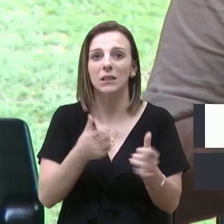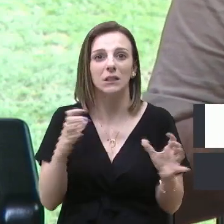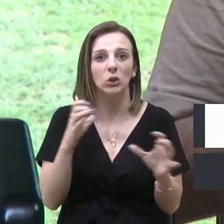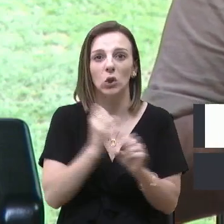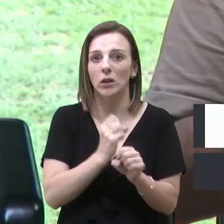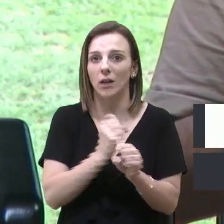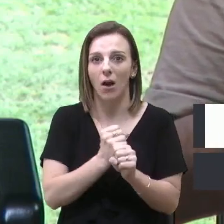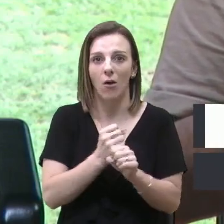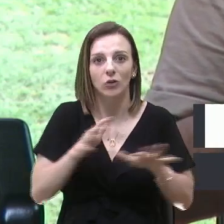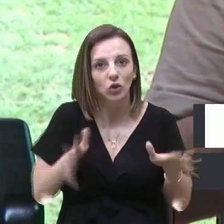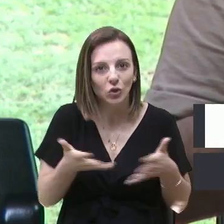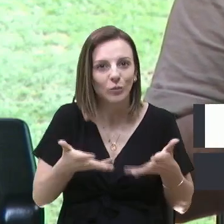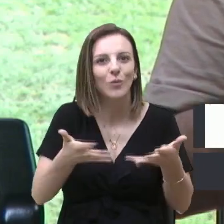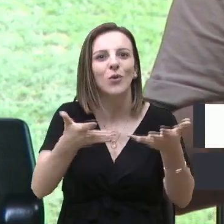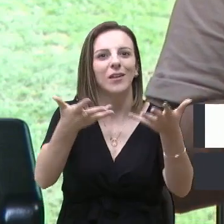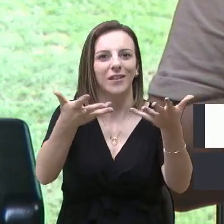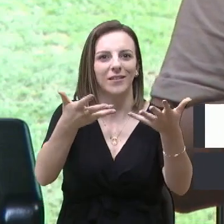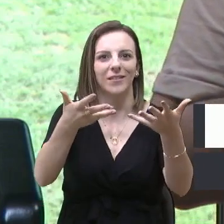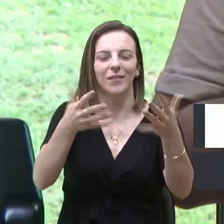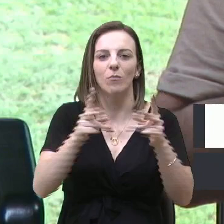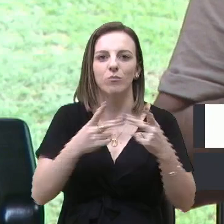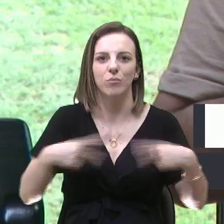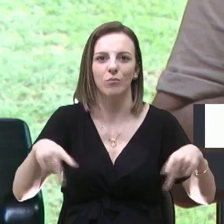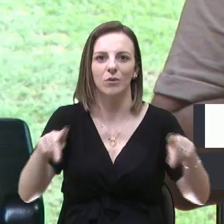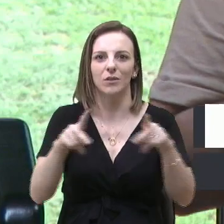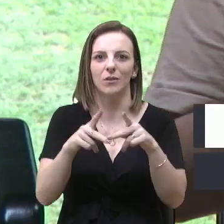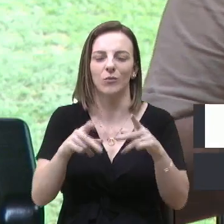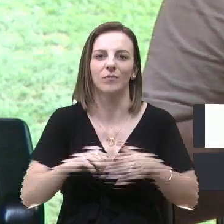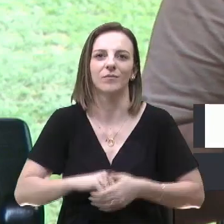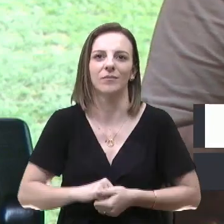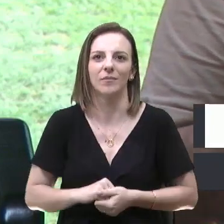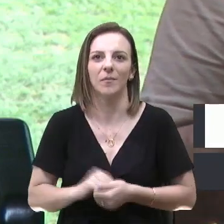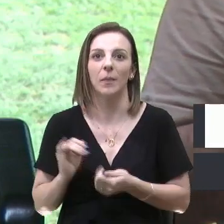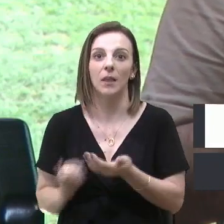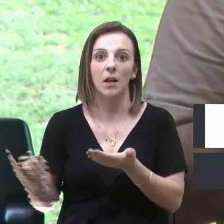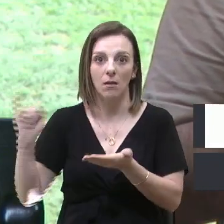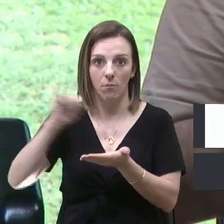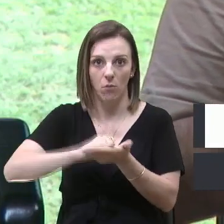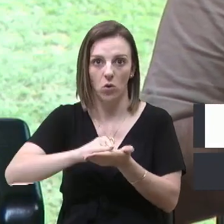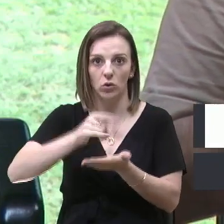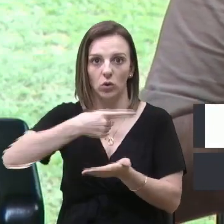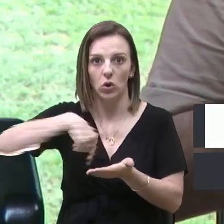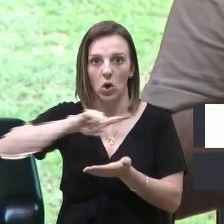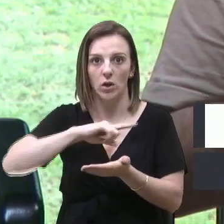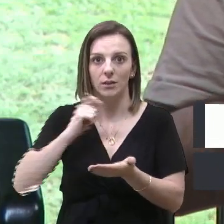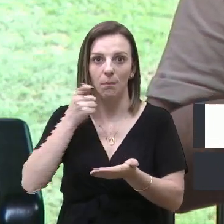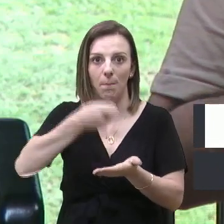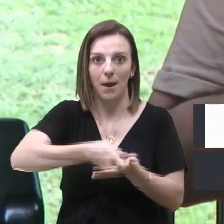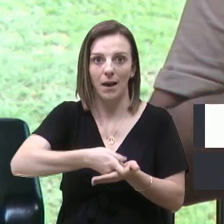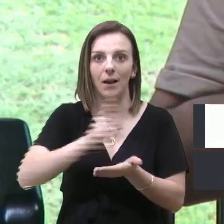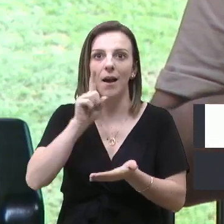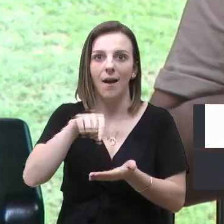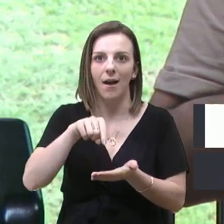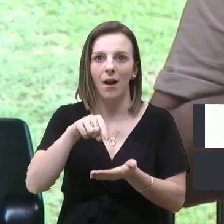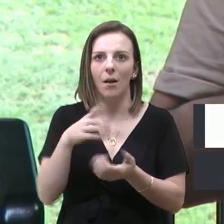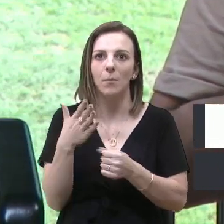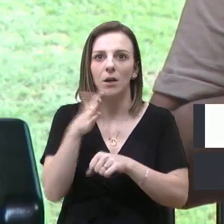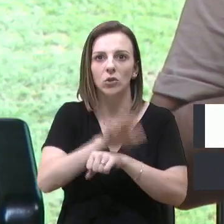estimular a população. Os impostos que nós pagamos é para subsidiar serviços.